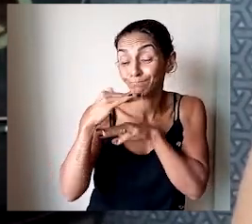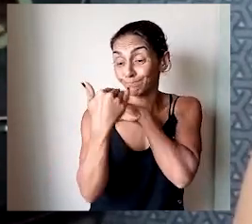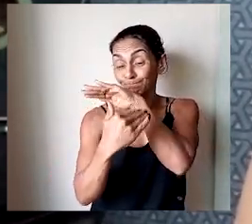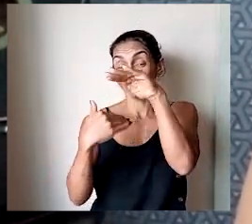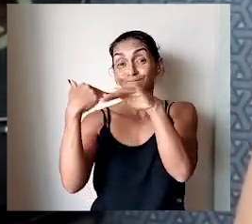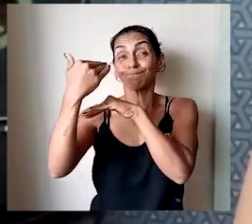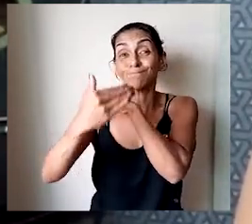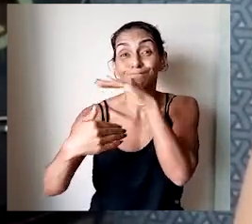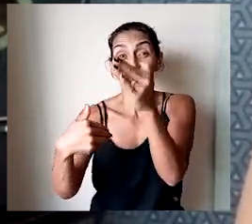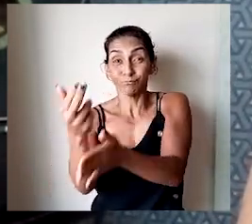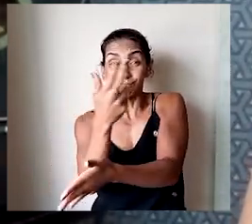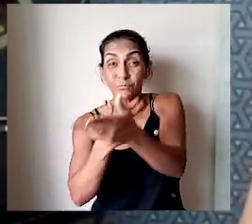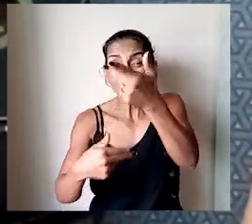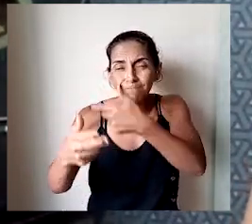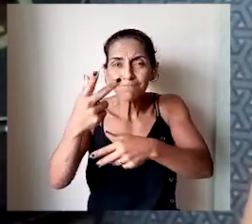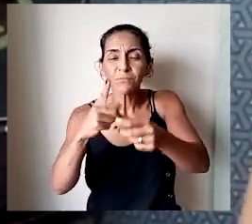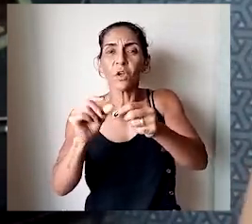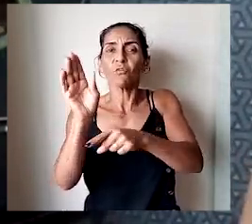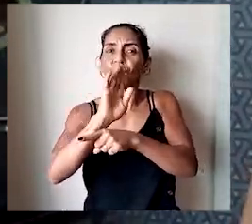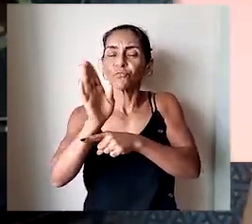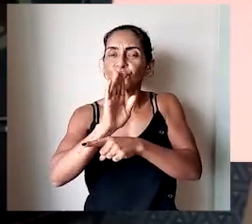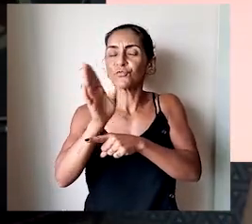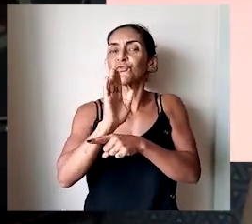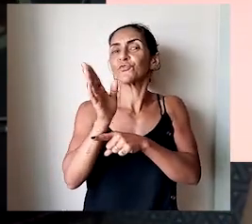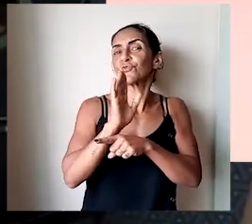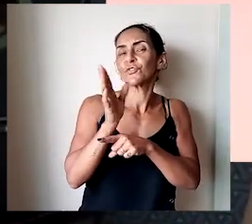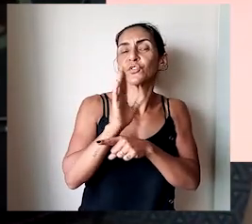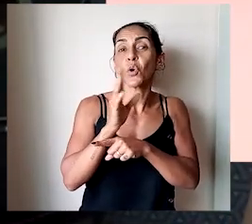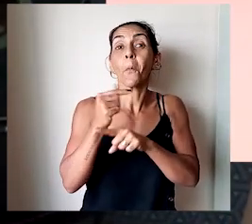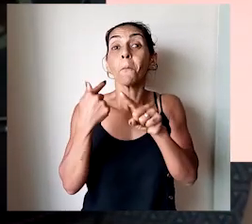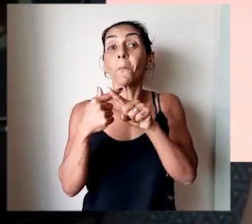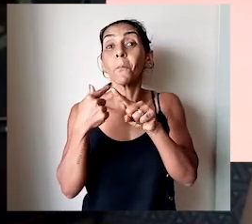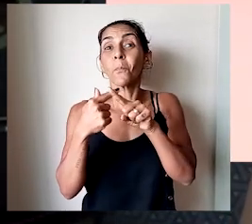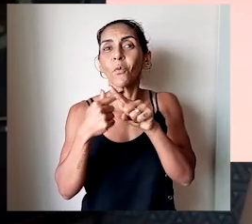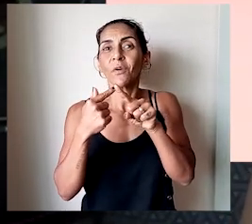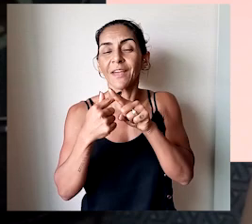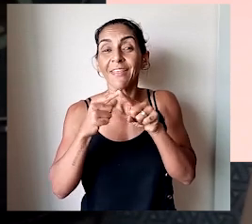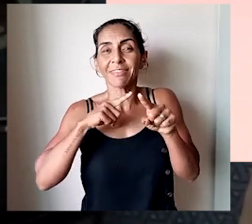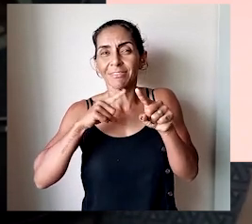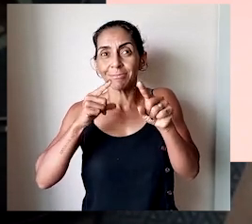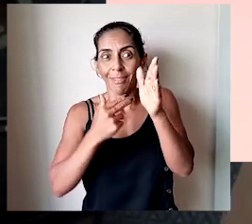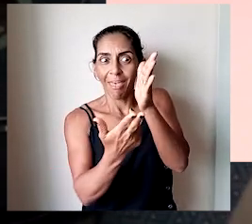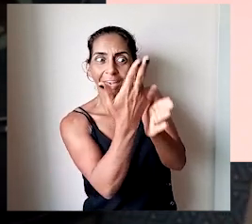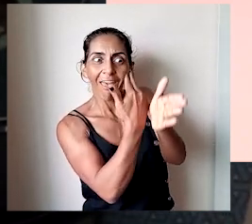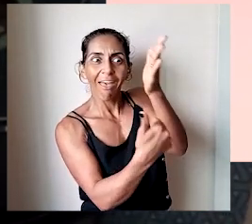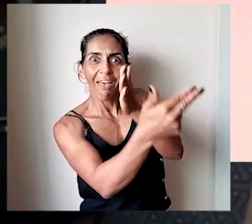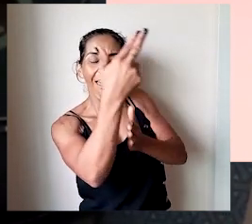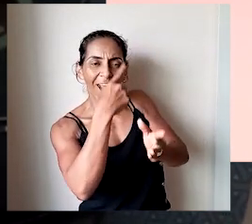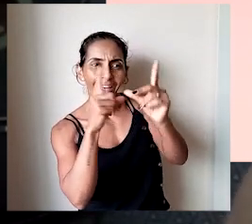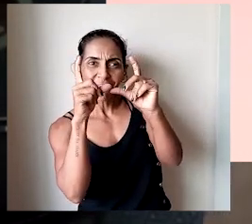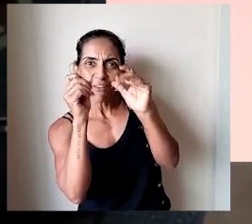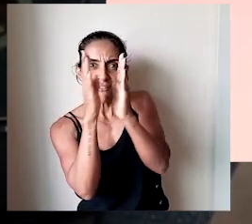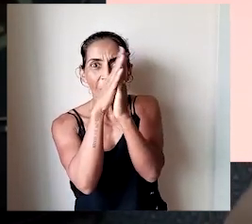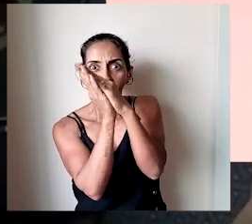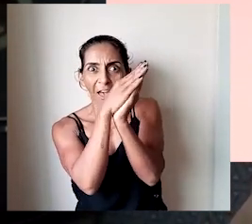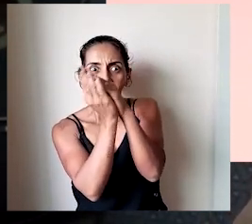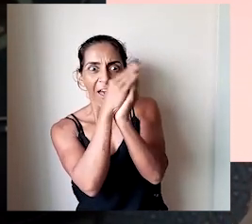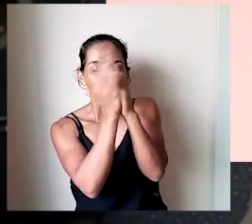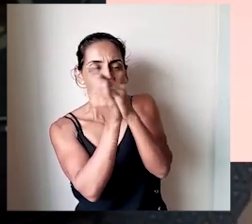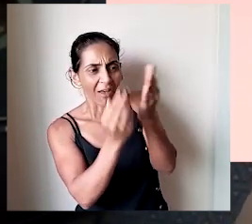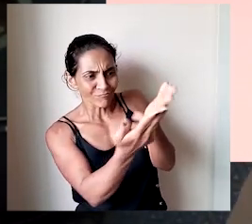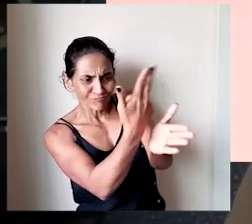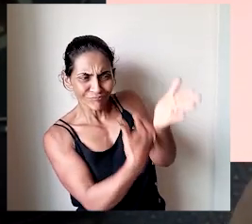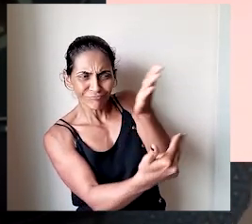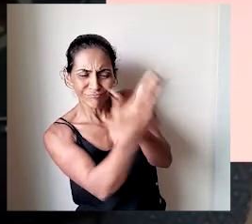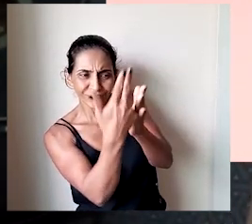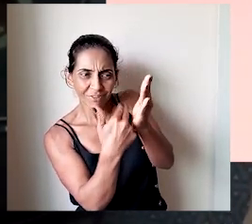o estilo dele é stop motion, que é aquele estilo onde a fotografia vai sendo feita com um boneco que vai sendo moldado de